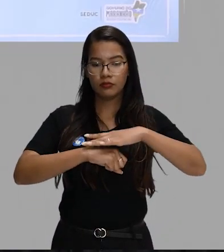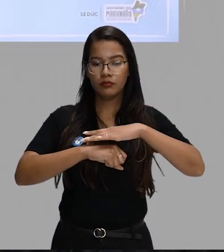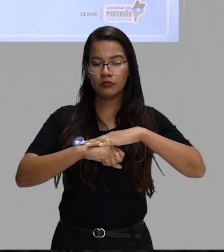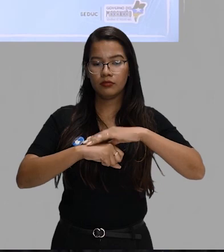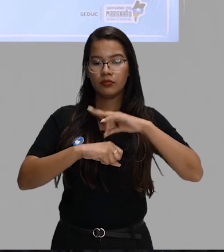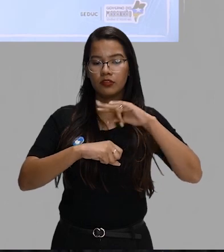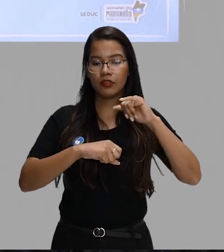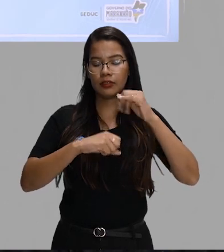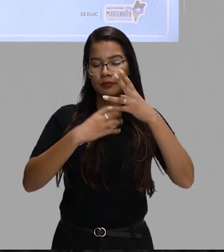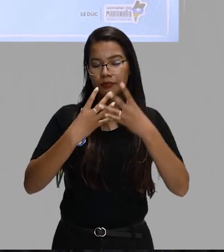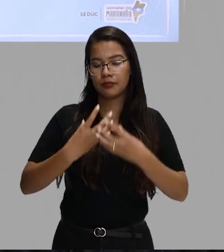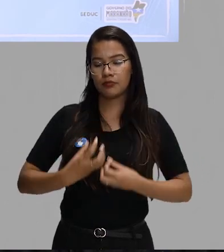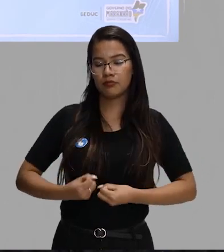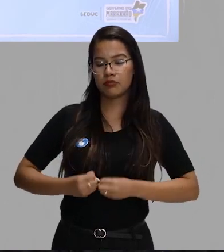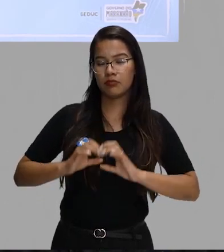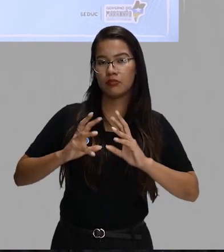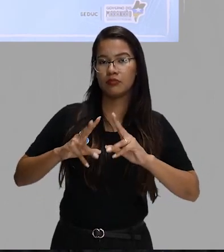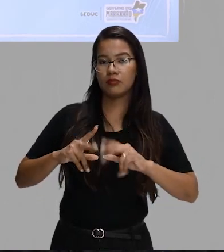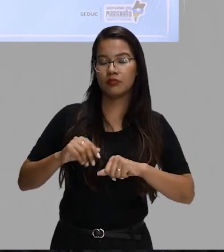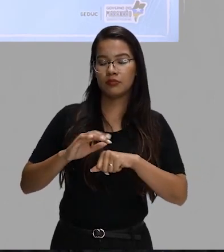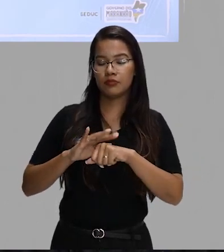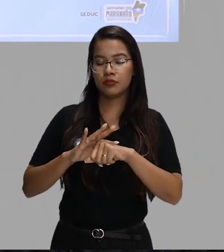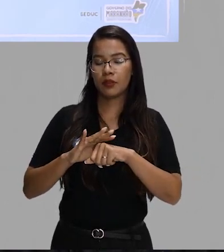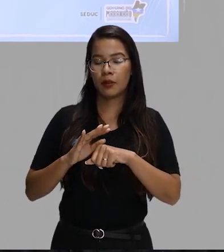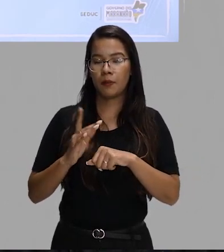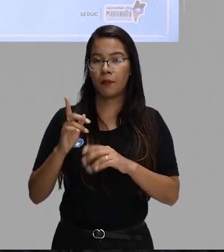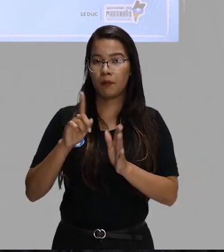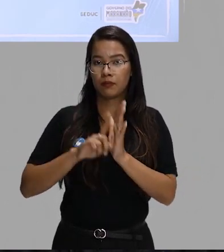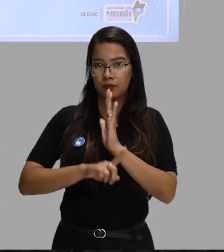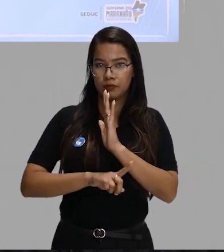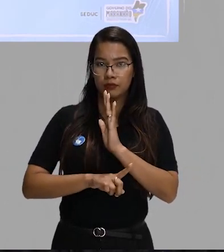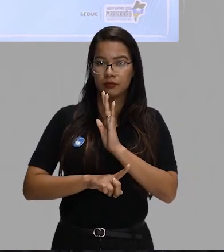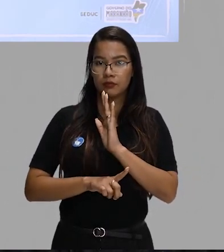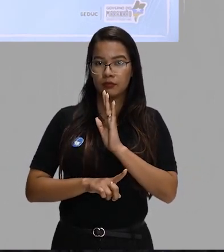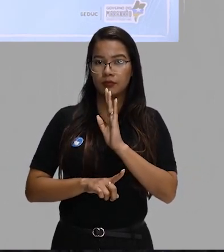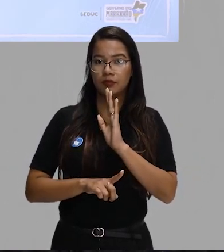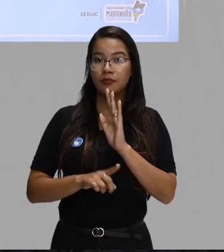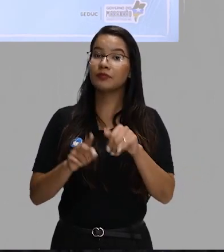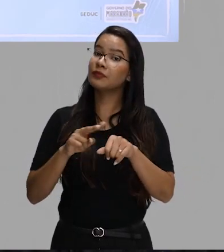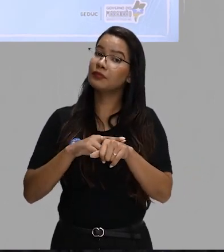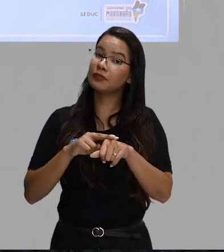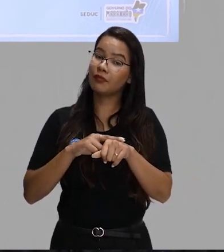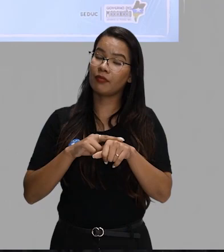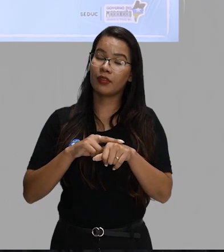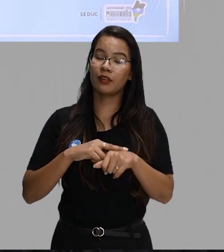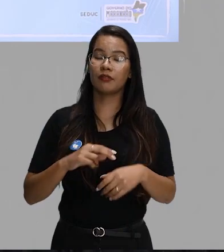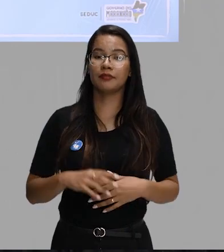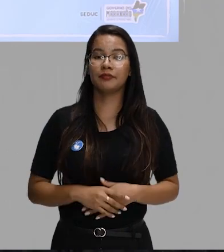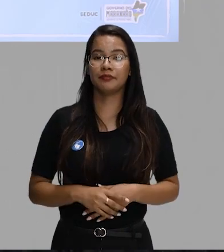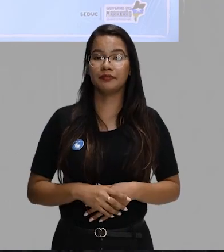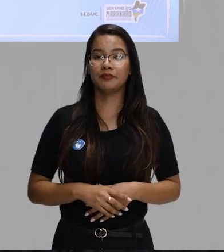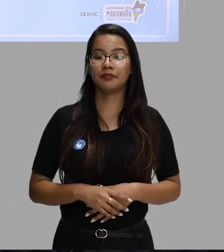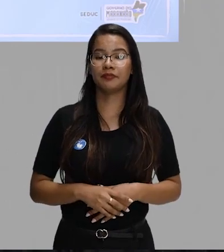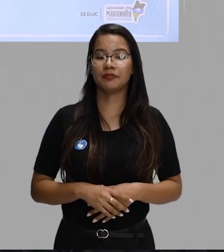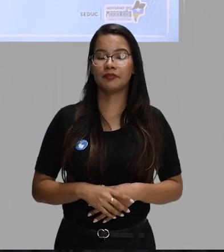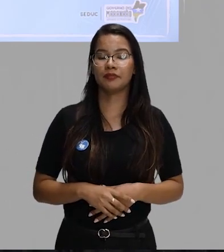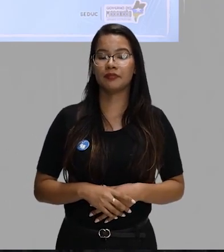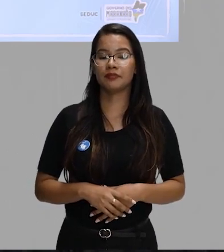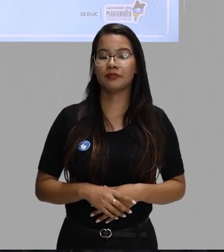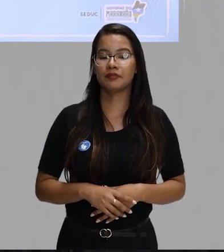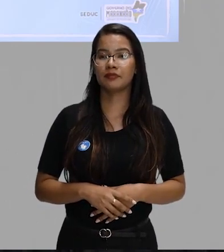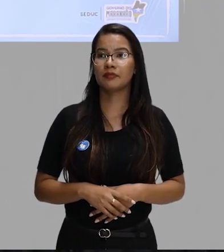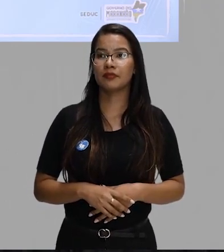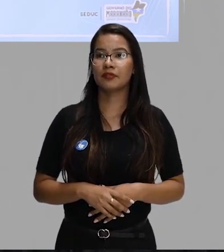vai absorver todas as cores, exceto uma. Que cor é essa? A sua cor de origem, que é o